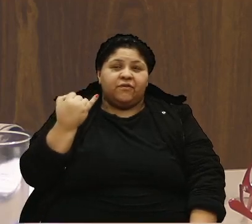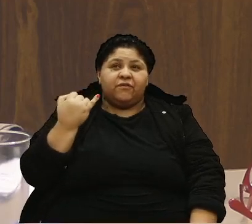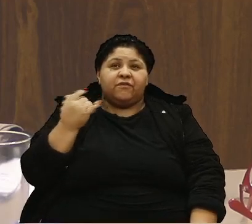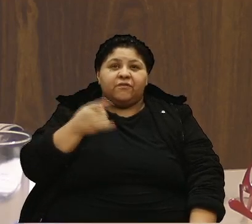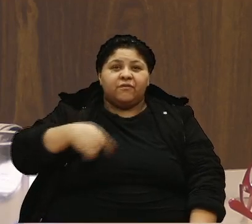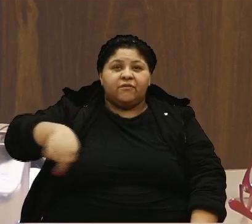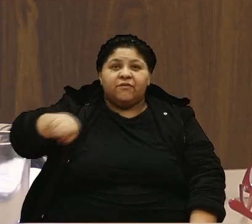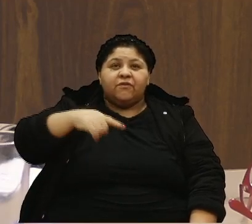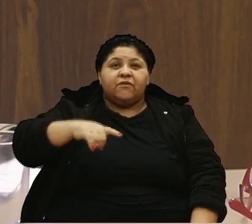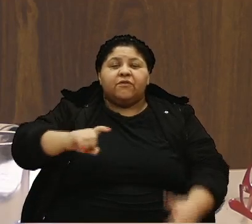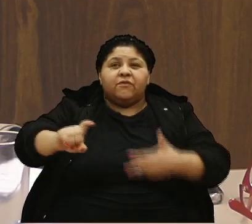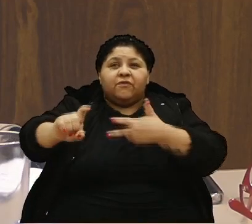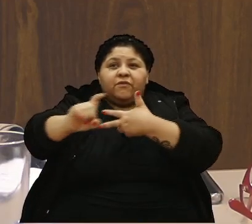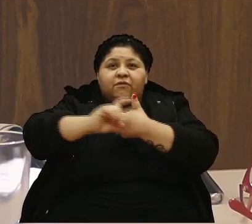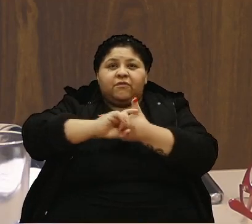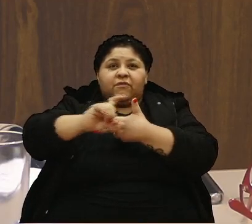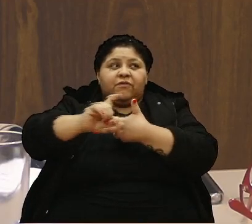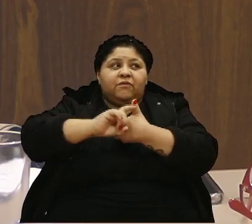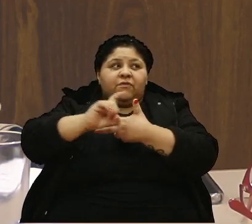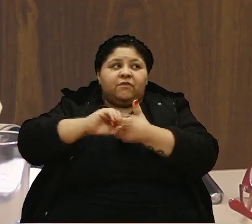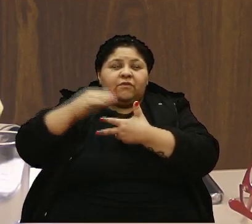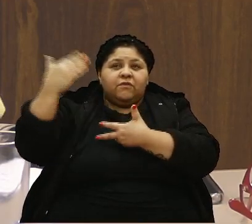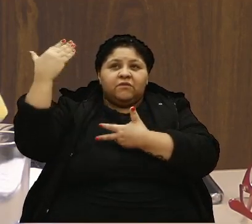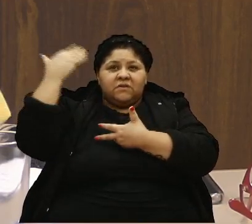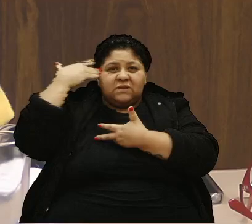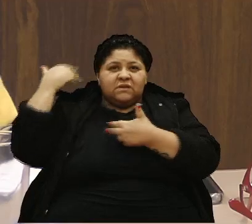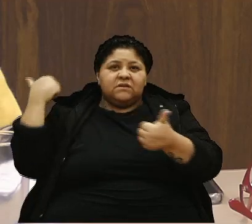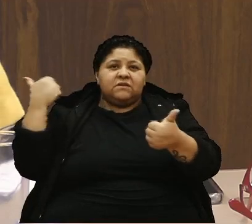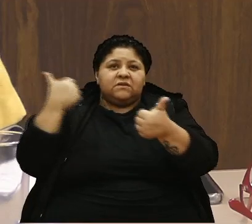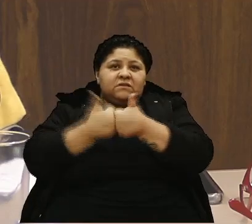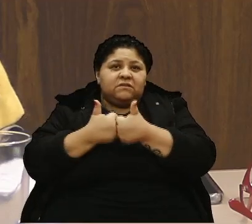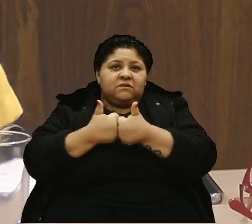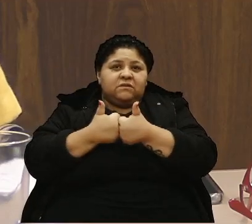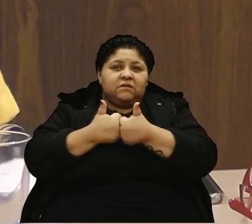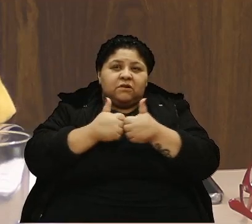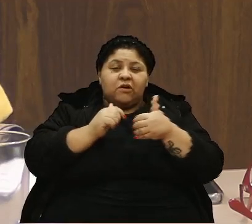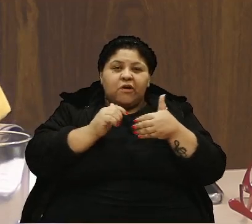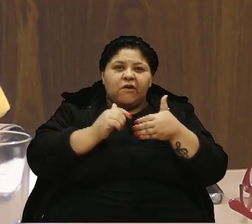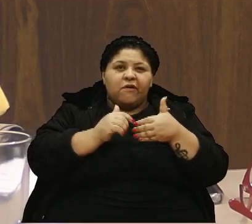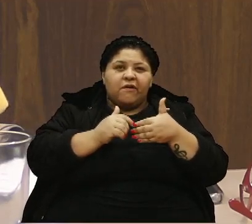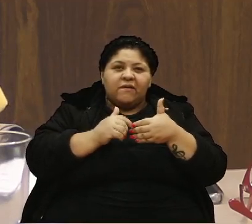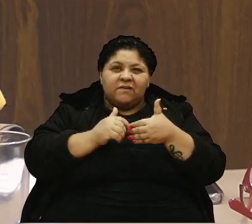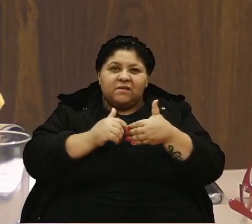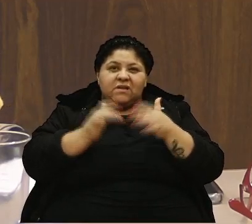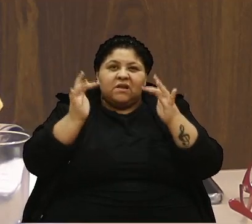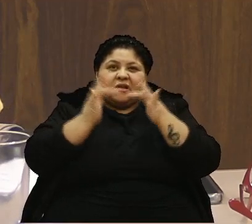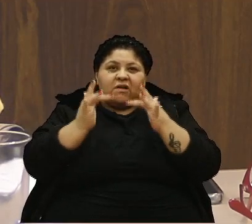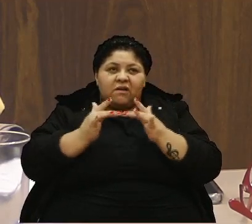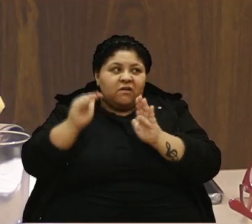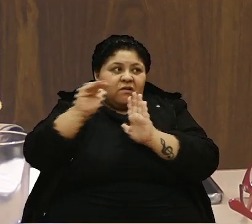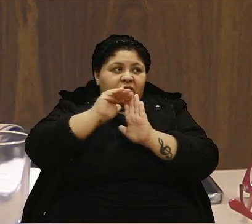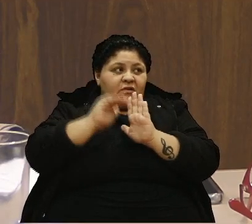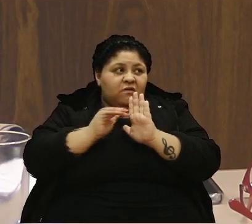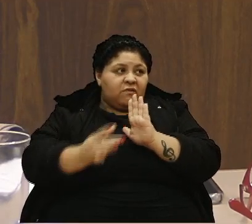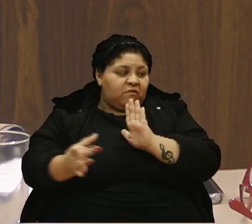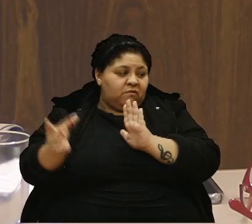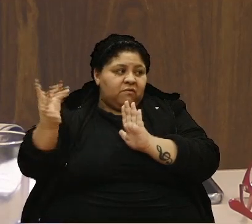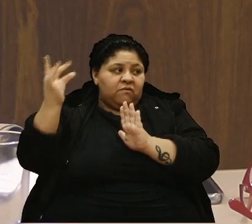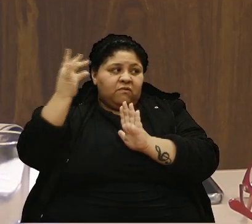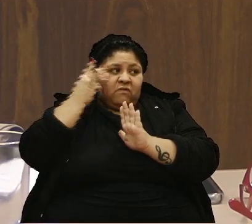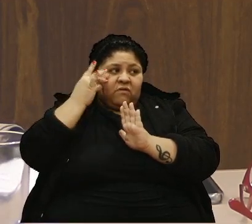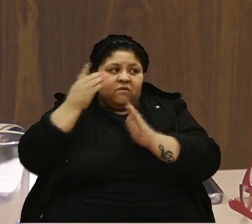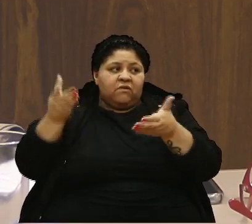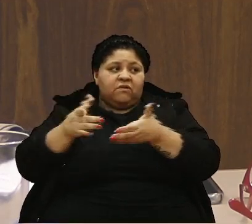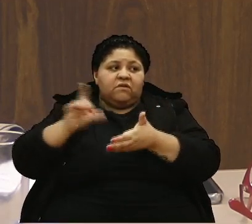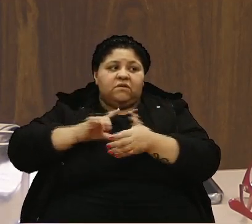nosso executivo tá por dentro, tá junto, tá fechando com esse programa e estar presente na reunião que teremos aqui